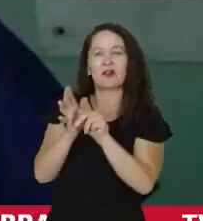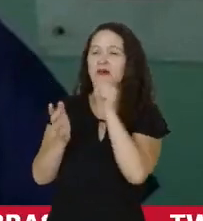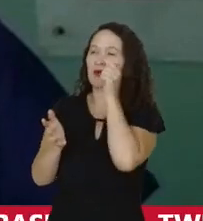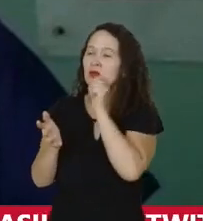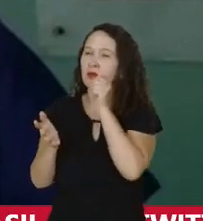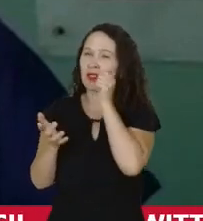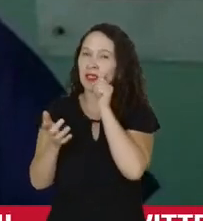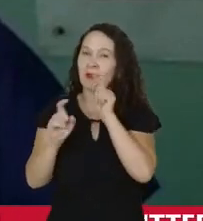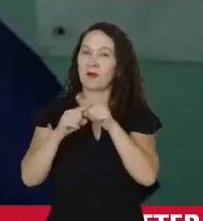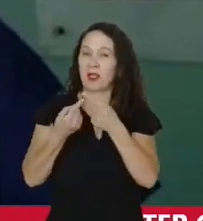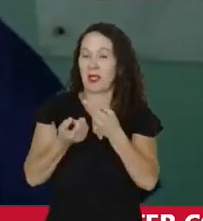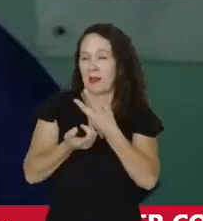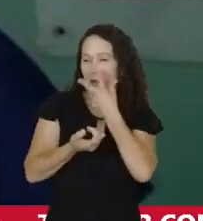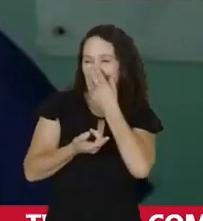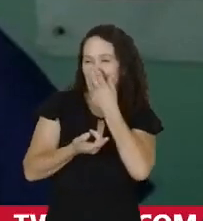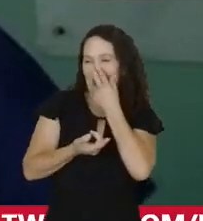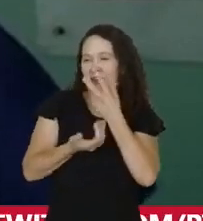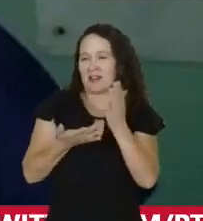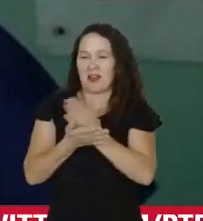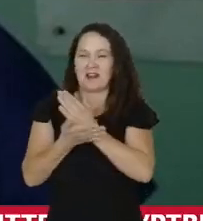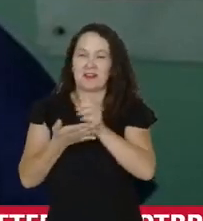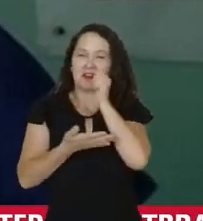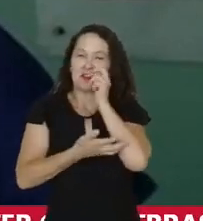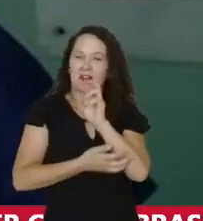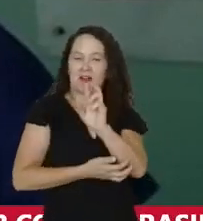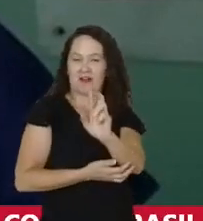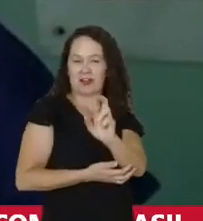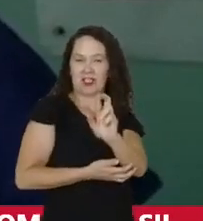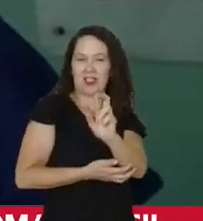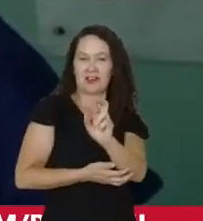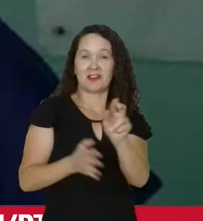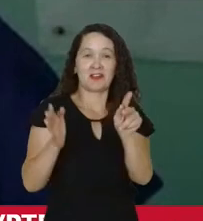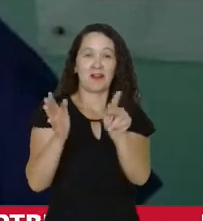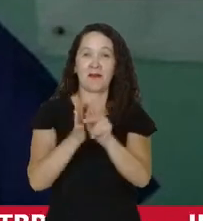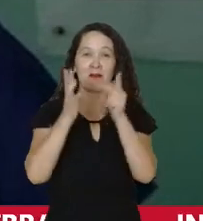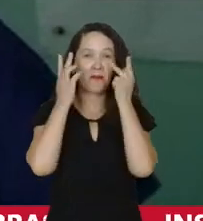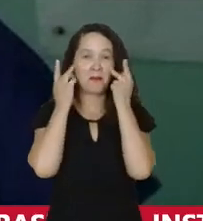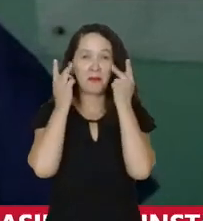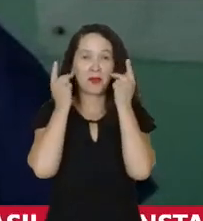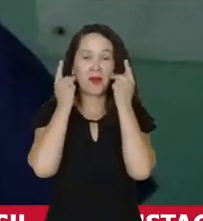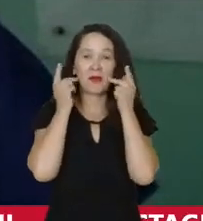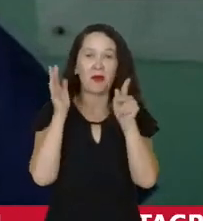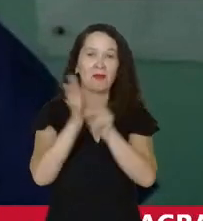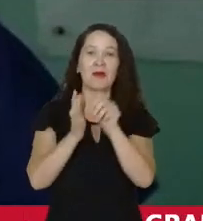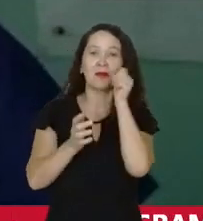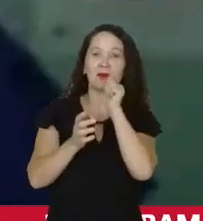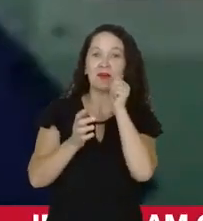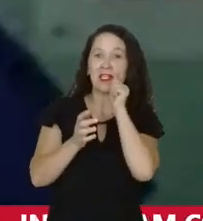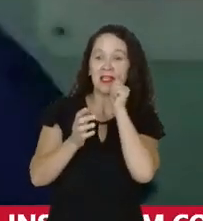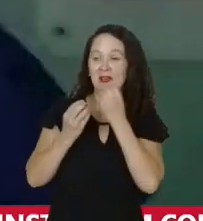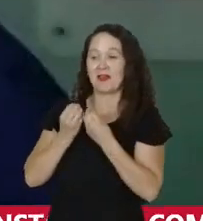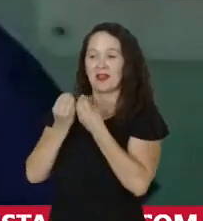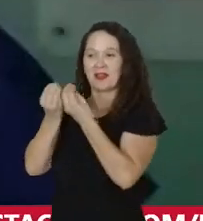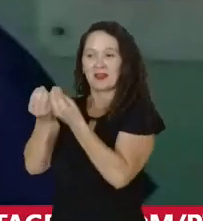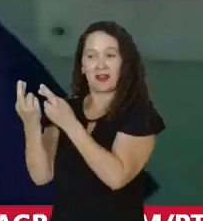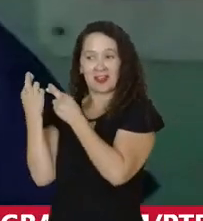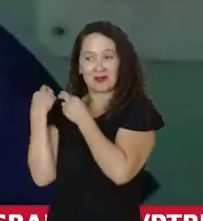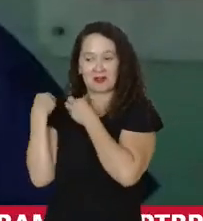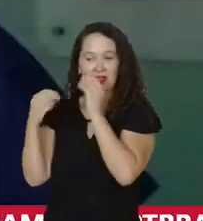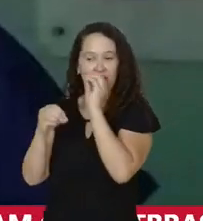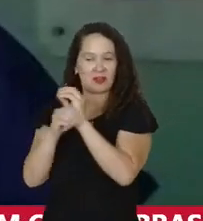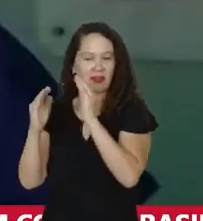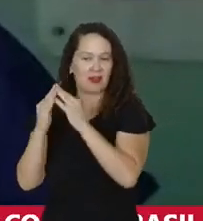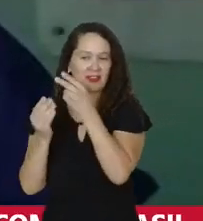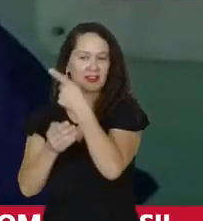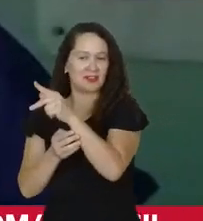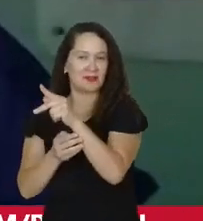à dimensão da maternidade, à construção da subjetividade, e como o capitalismo vai sempre inventando outros mecanismos